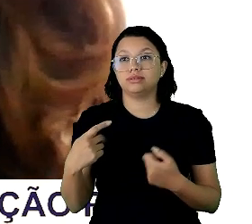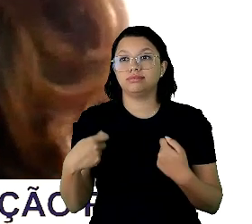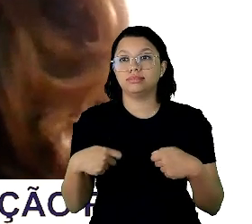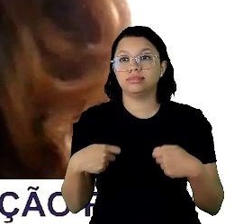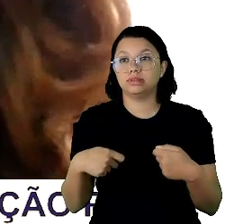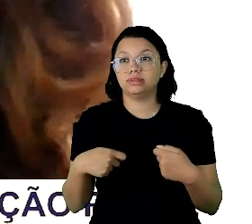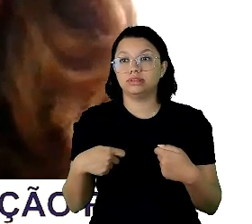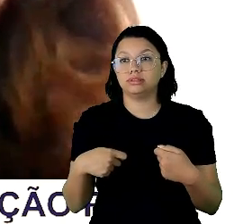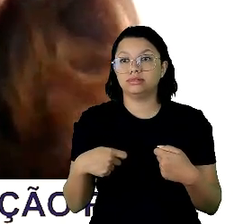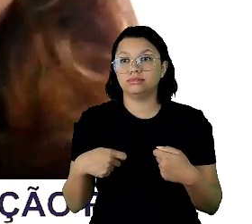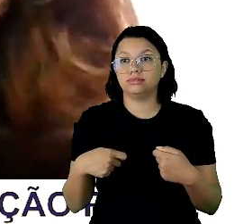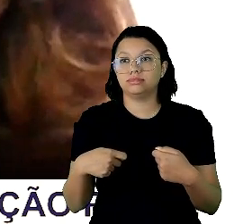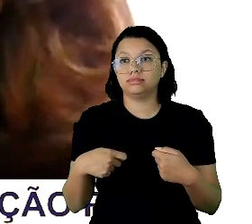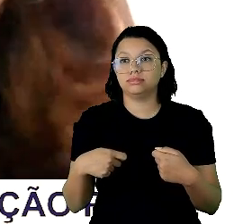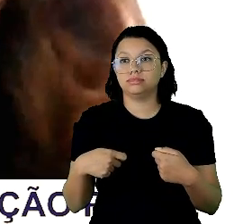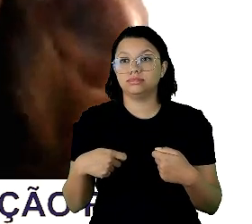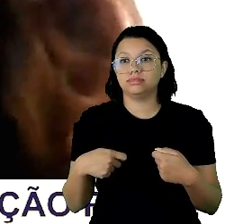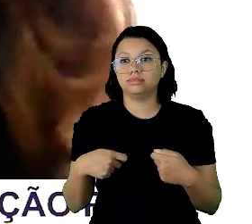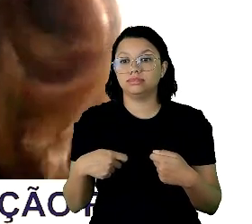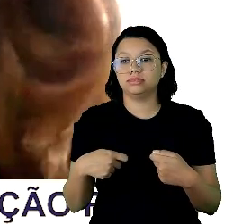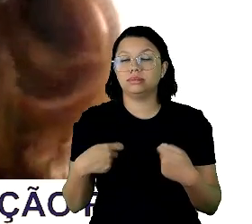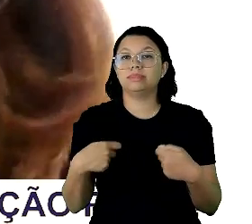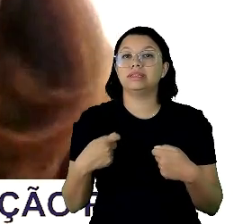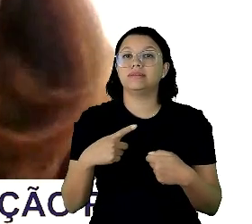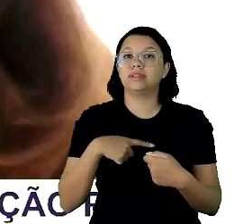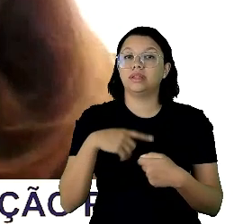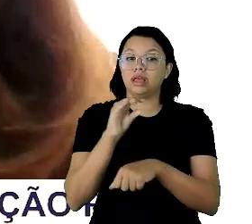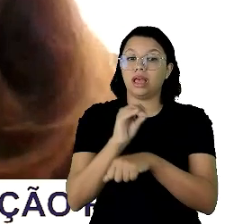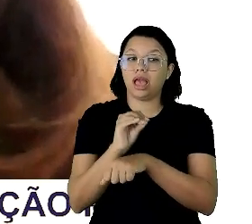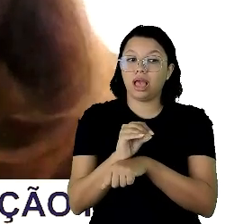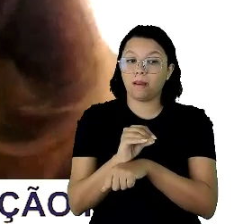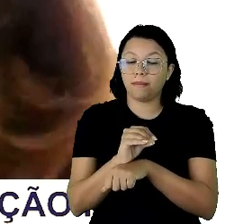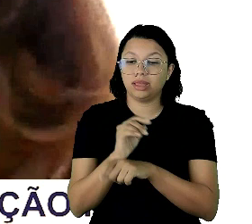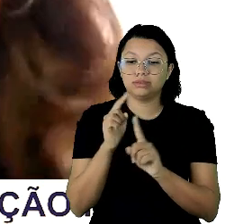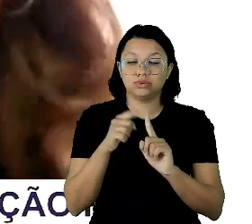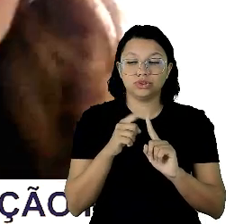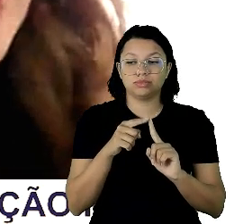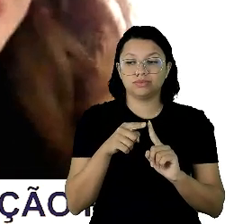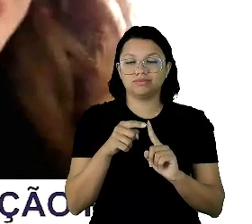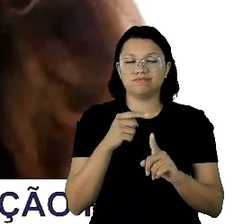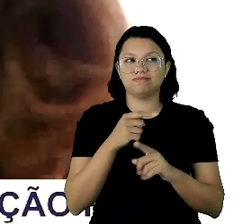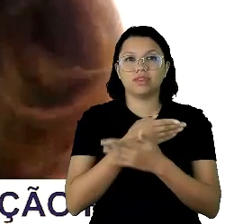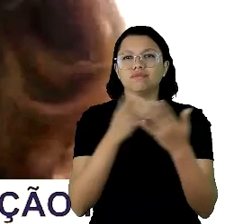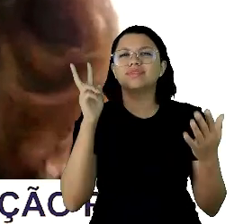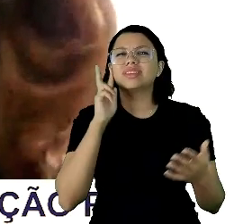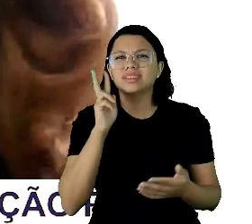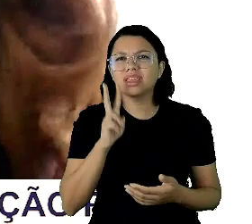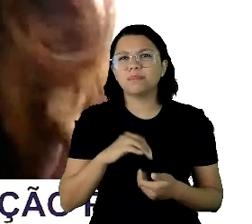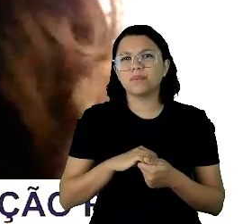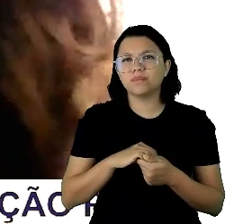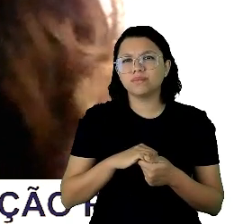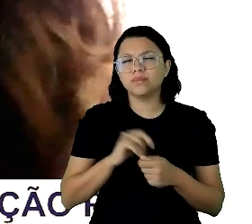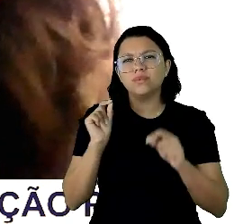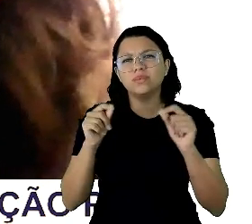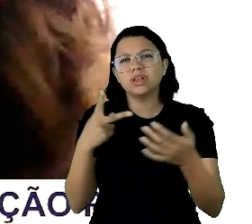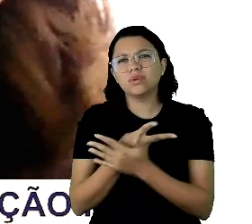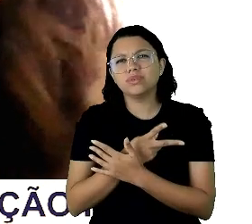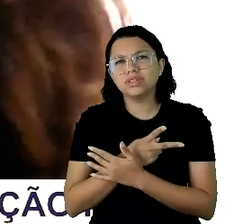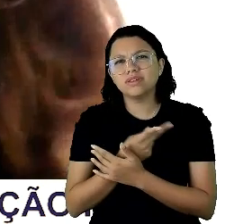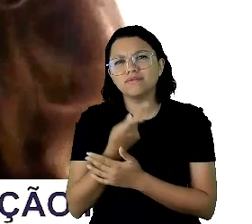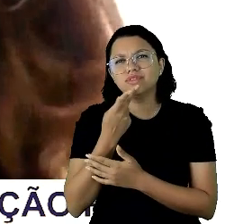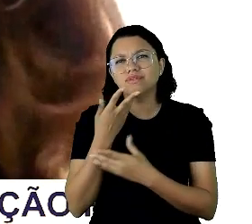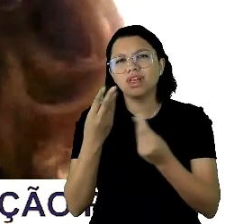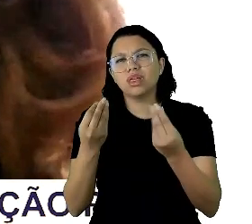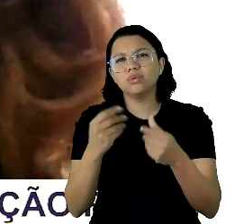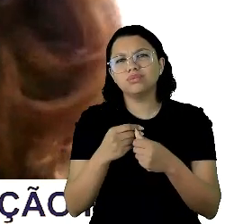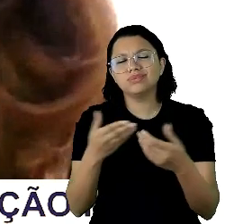ter um tipo de tratamento, e a gente lembra, vocês lembram também o que aconteceu foi muito falado agora eu já não sei se foi esse ano ou se foi o